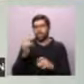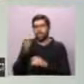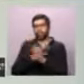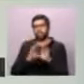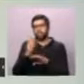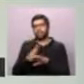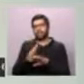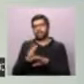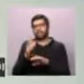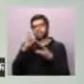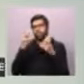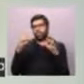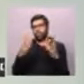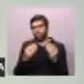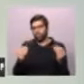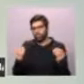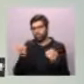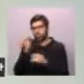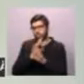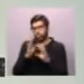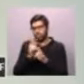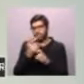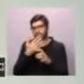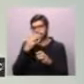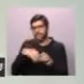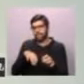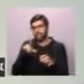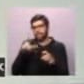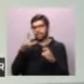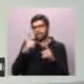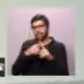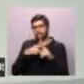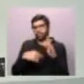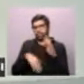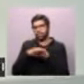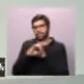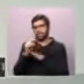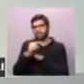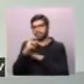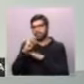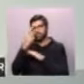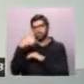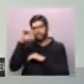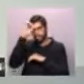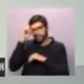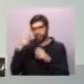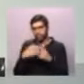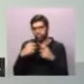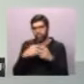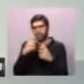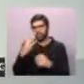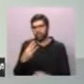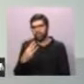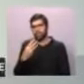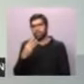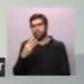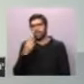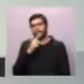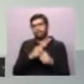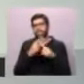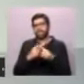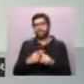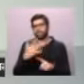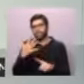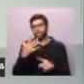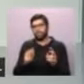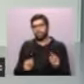temos bastante nubosidade um pouco por toda a Europa, temperaturas máximas de menos 3 graus para Berlim, Bruxelas com 3, Amsterdão com 5, Paris com